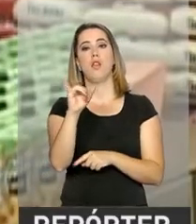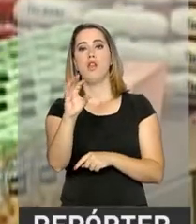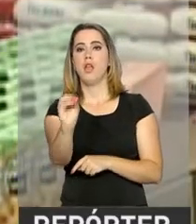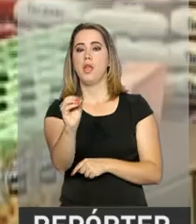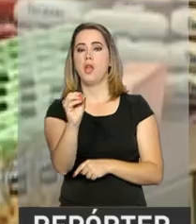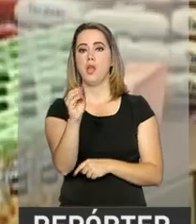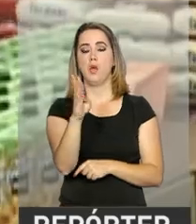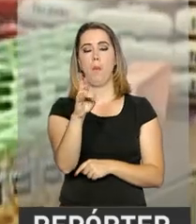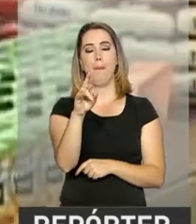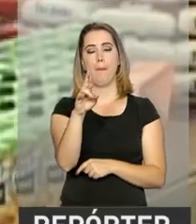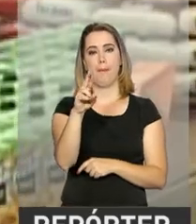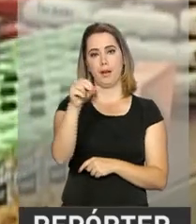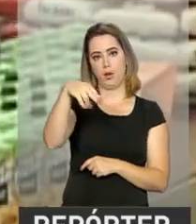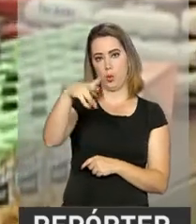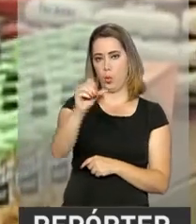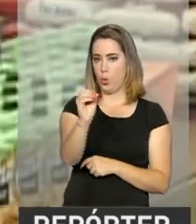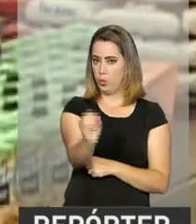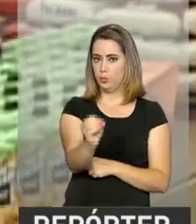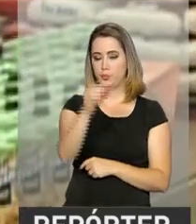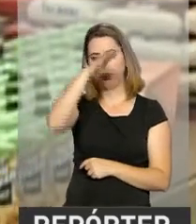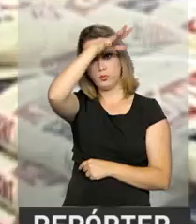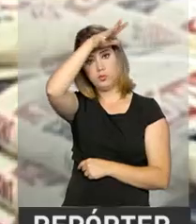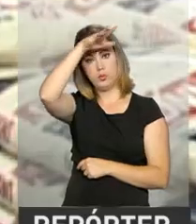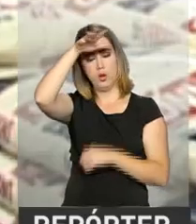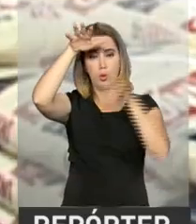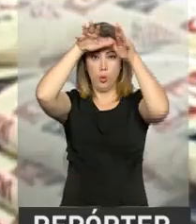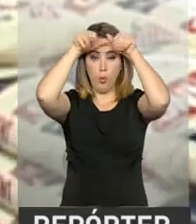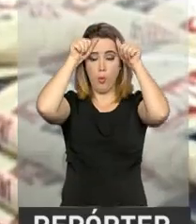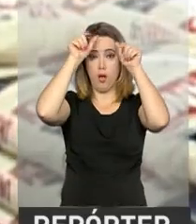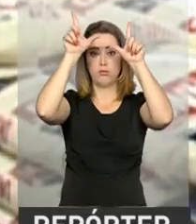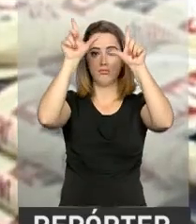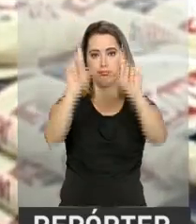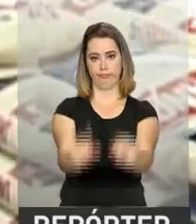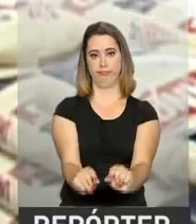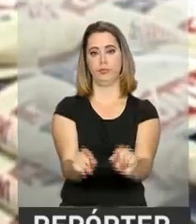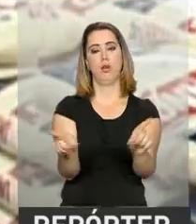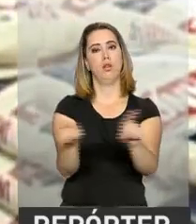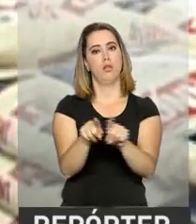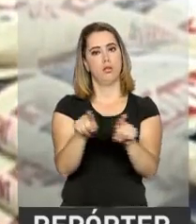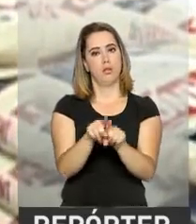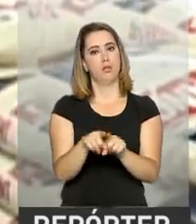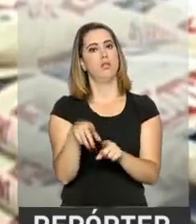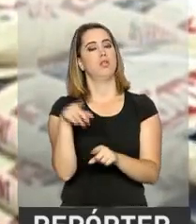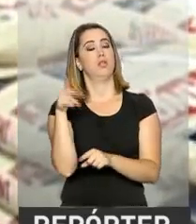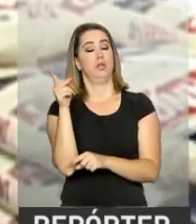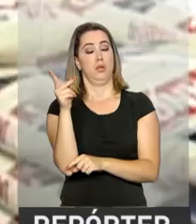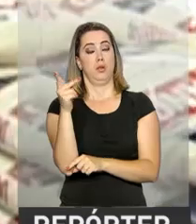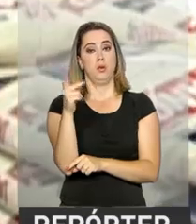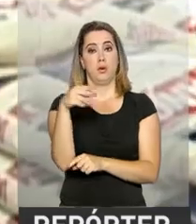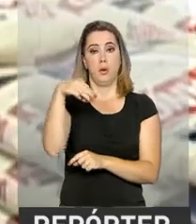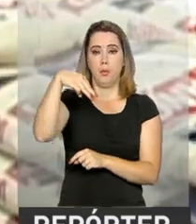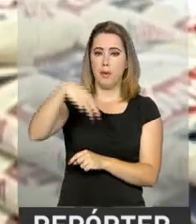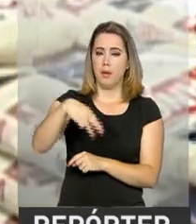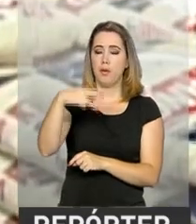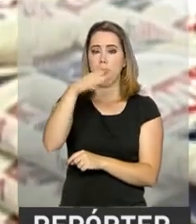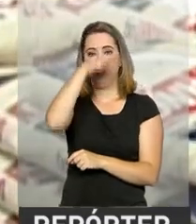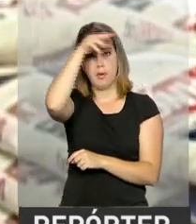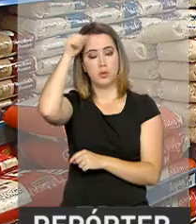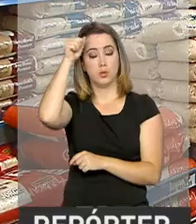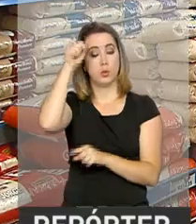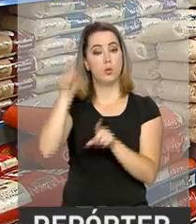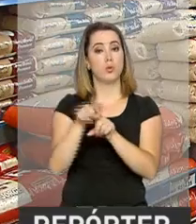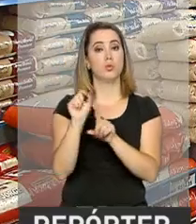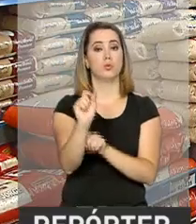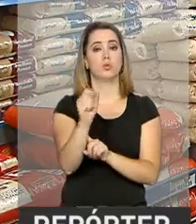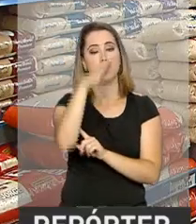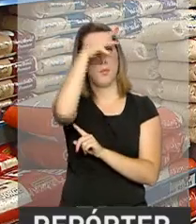quase 13% as quedas mais acentuadas também aparecem em Cuiabá capital mato grossense Boa Vista em Rondônia Campo Grande